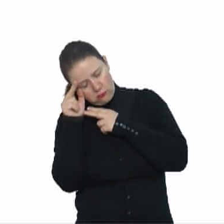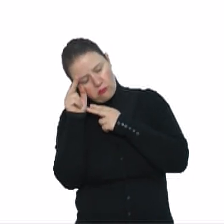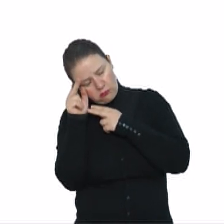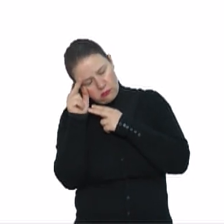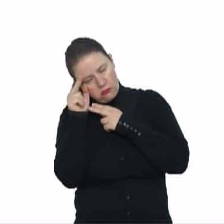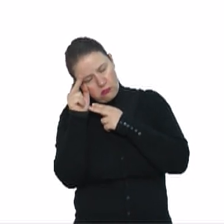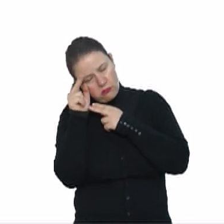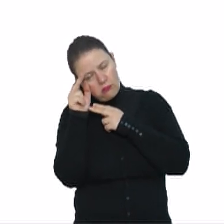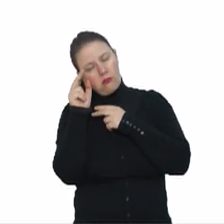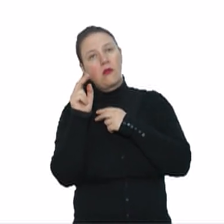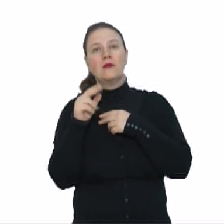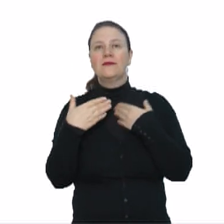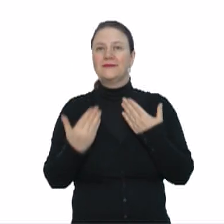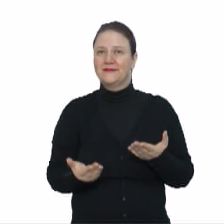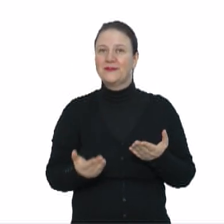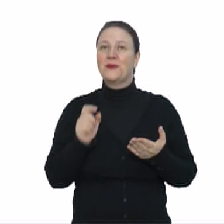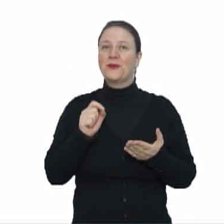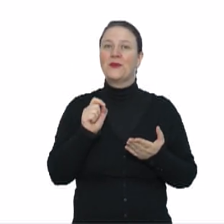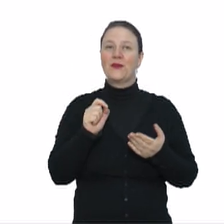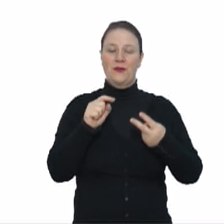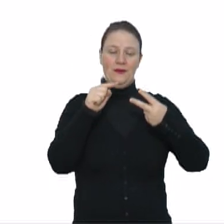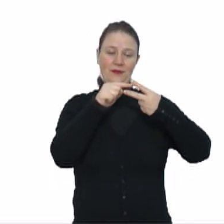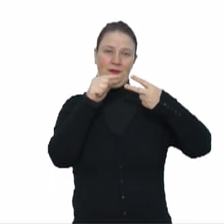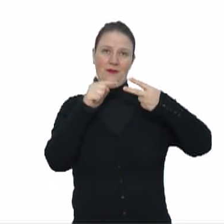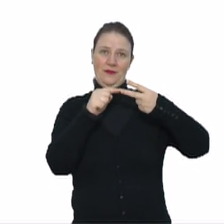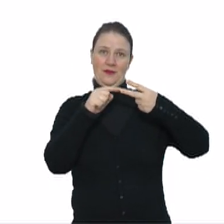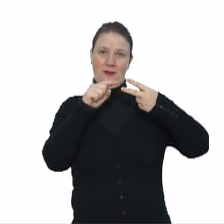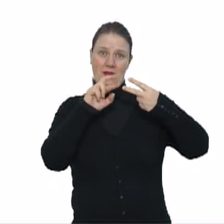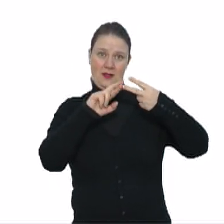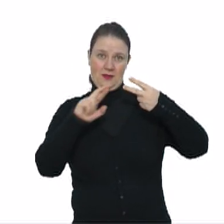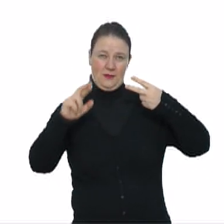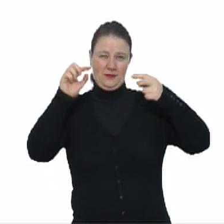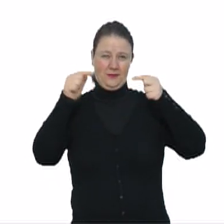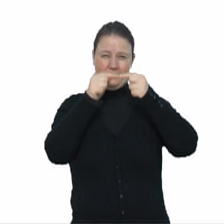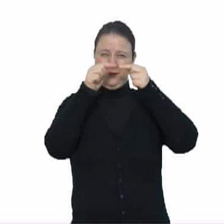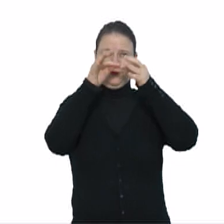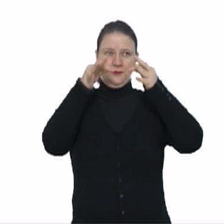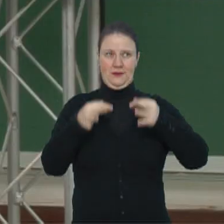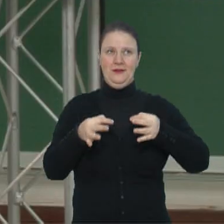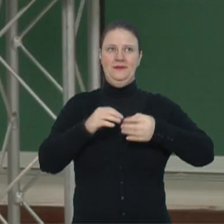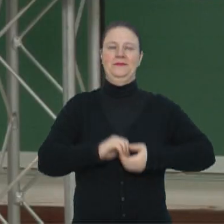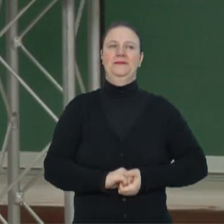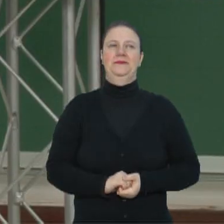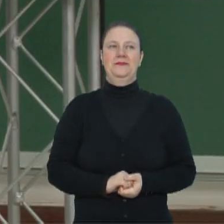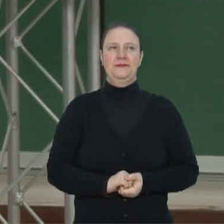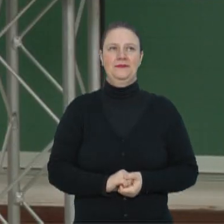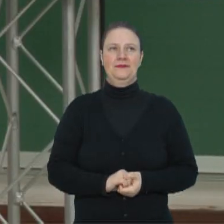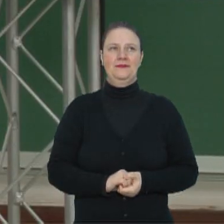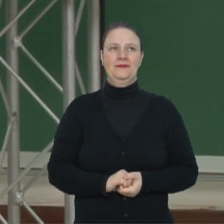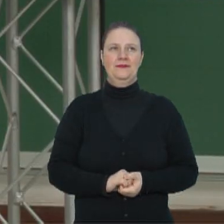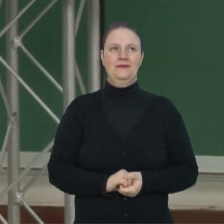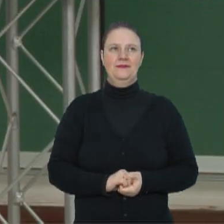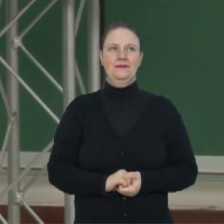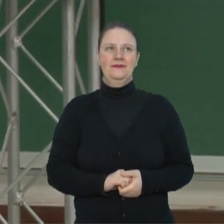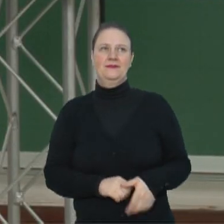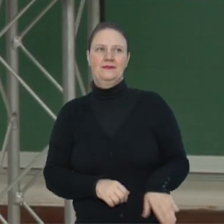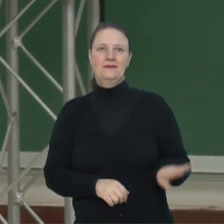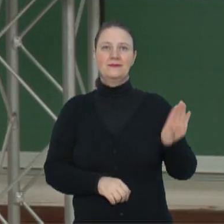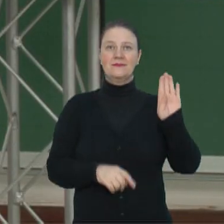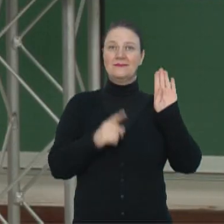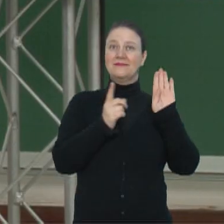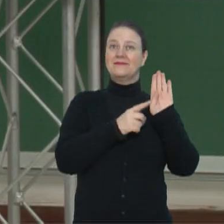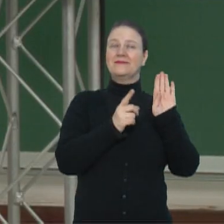do caminho. Então, qual que seria mais adequado aqui? Therefore or however? Então, vamos analisar